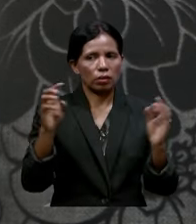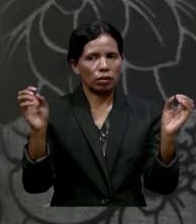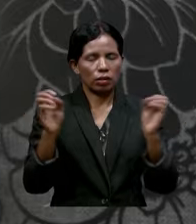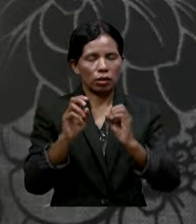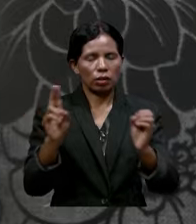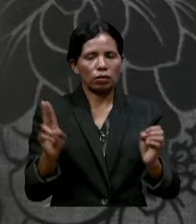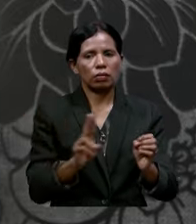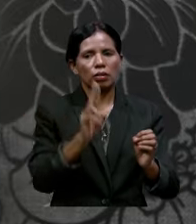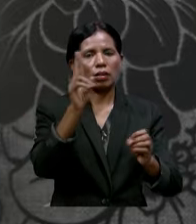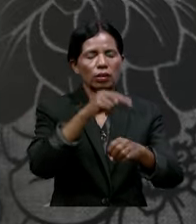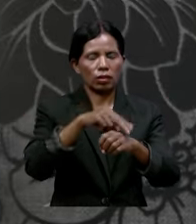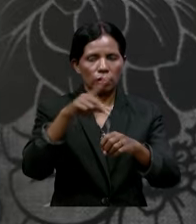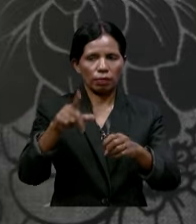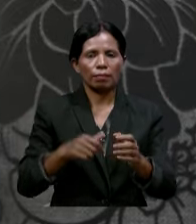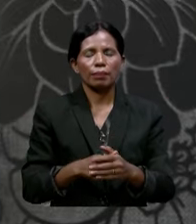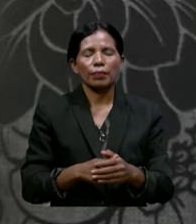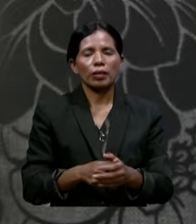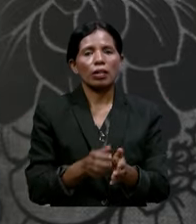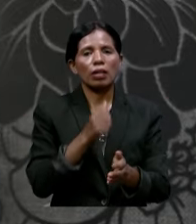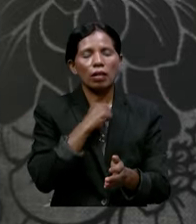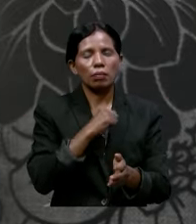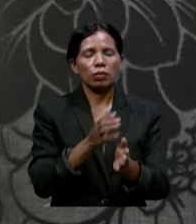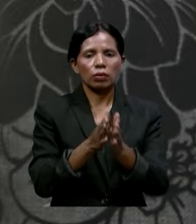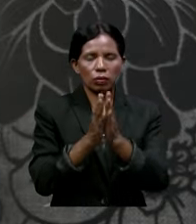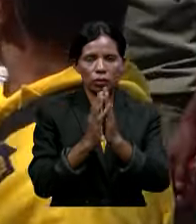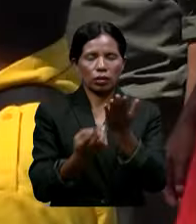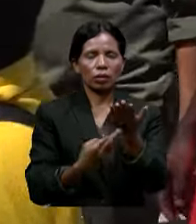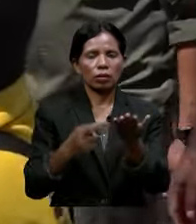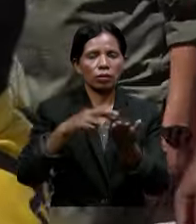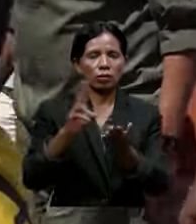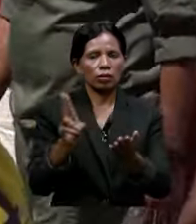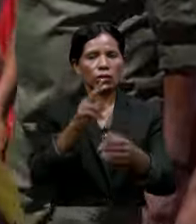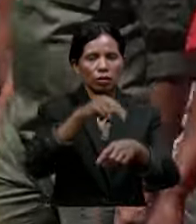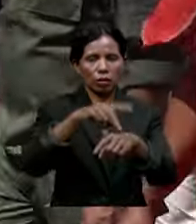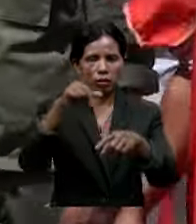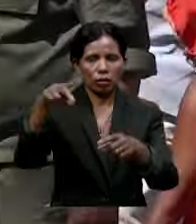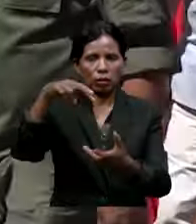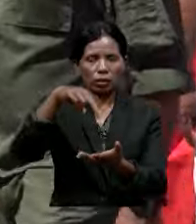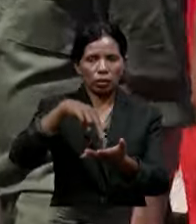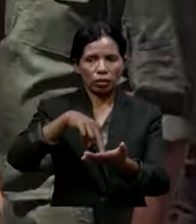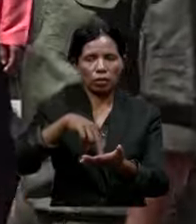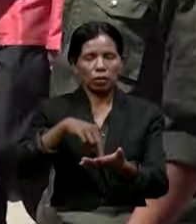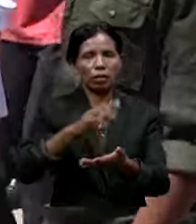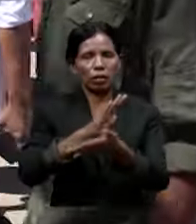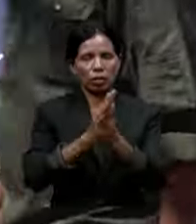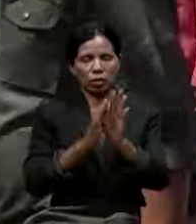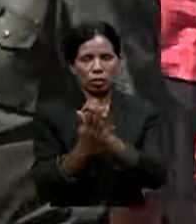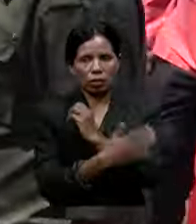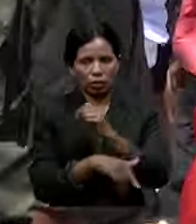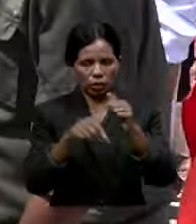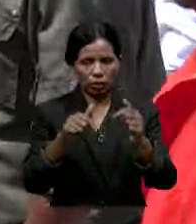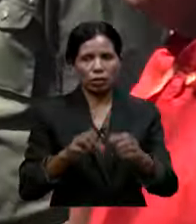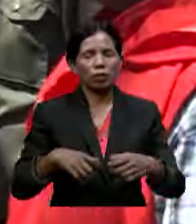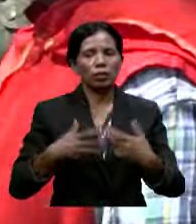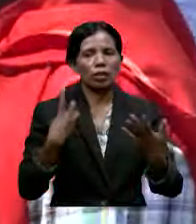unidade nasional ona. Amu mau bere husu timoruan hotu atu restaura fali unidade nasional ho di hari fali stabilidade ihana saune. Ne dunia